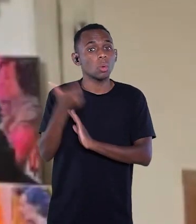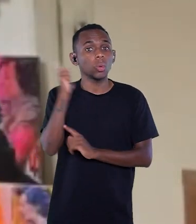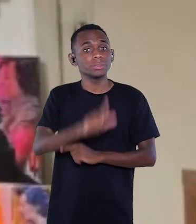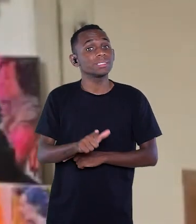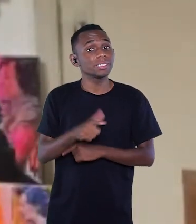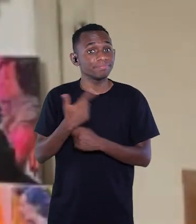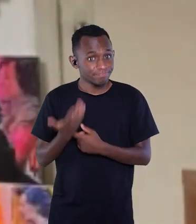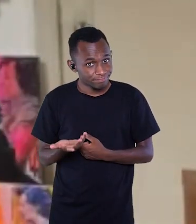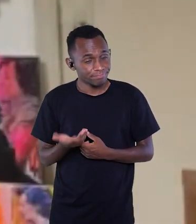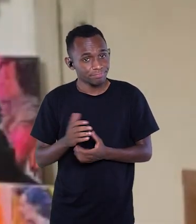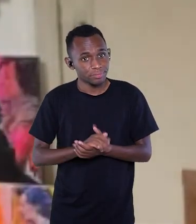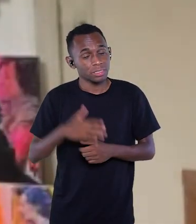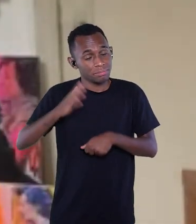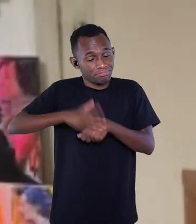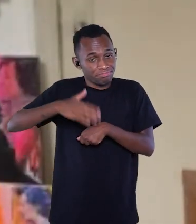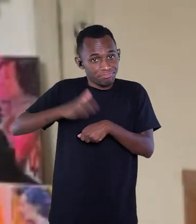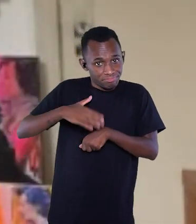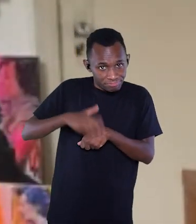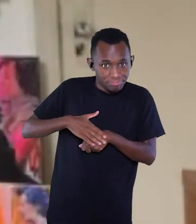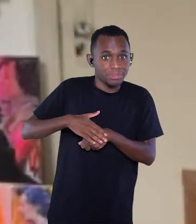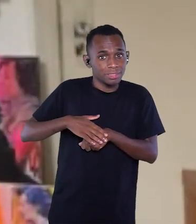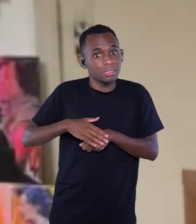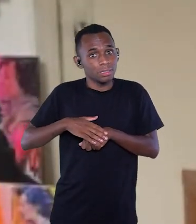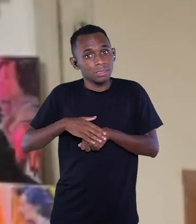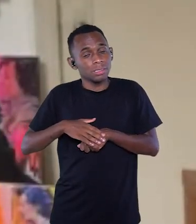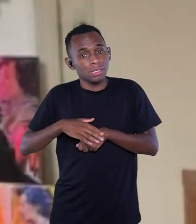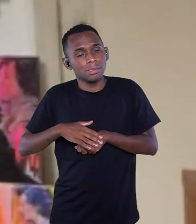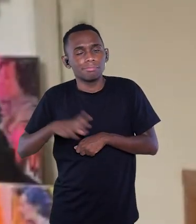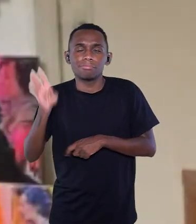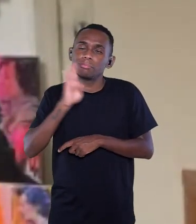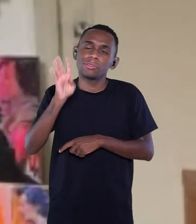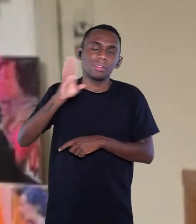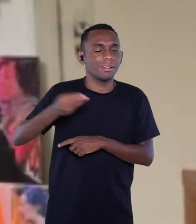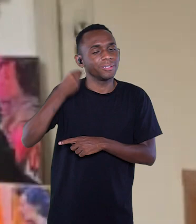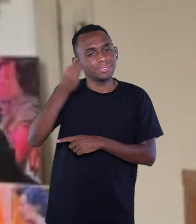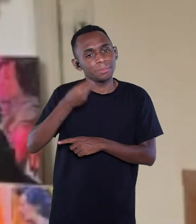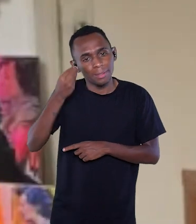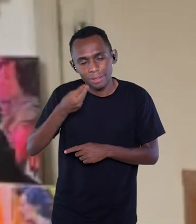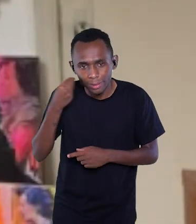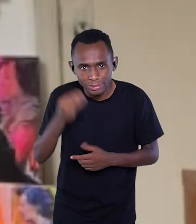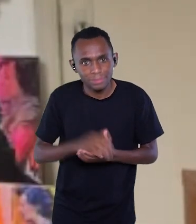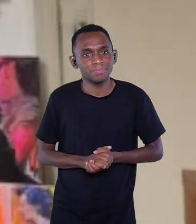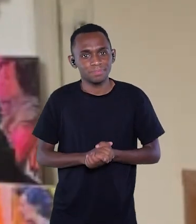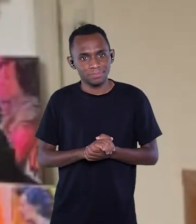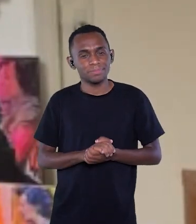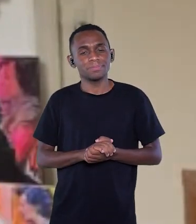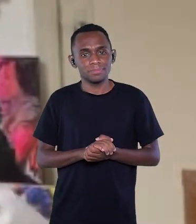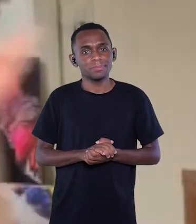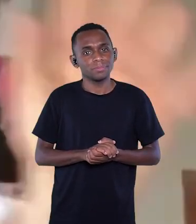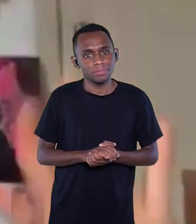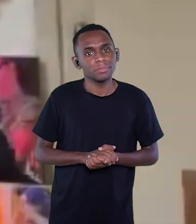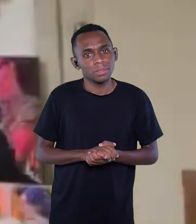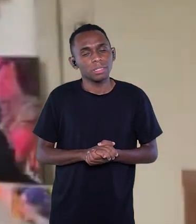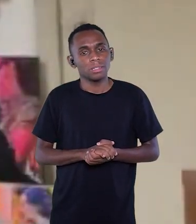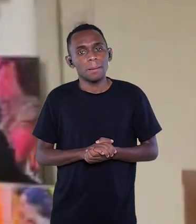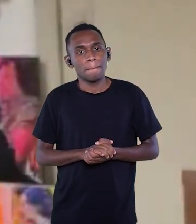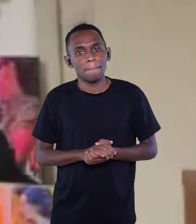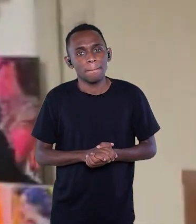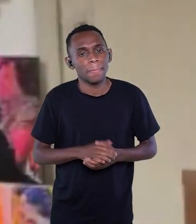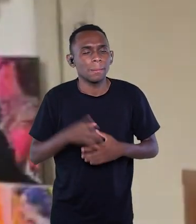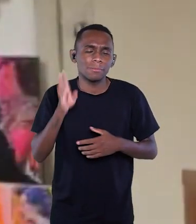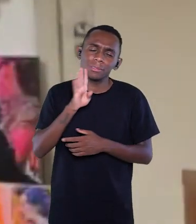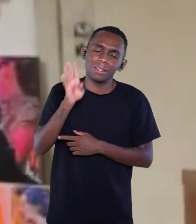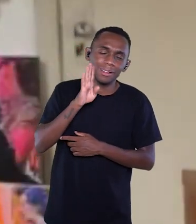Então, para mim foi muito, muito legal, sem, sem precedentes,